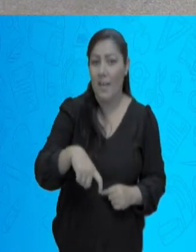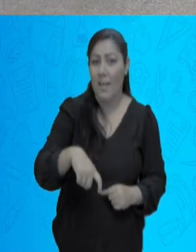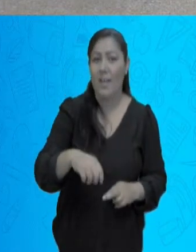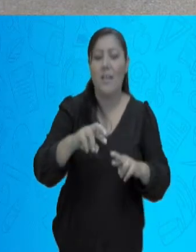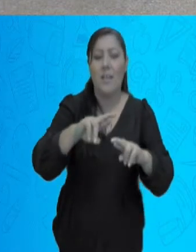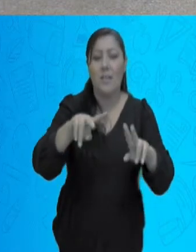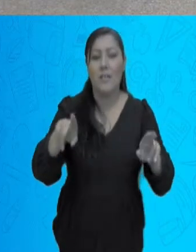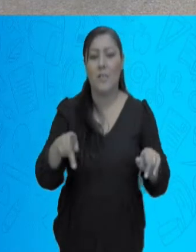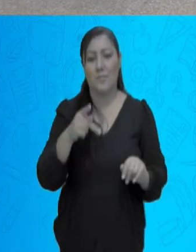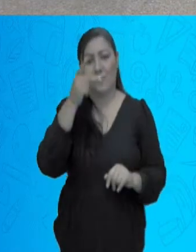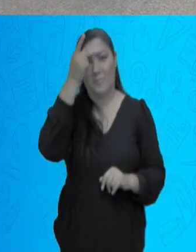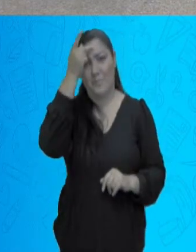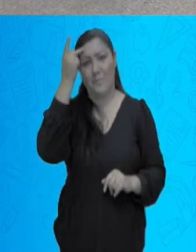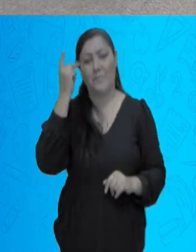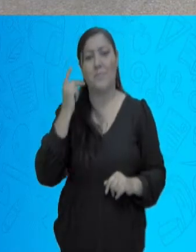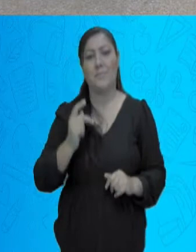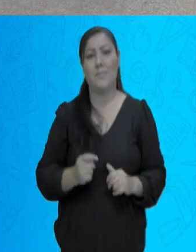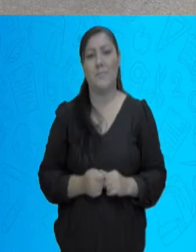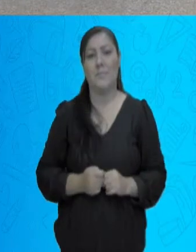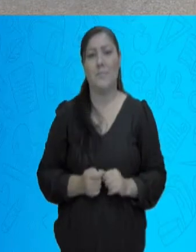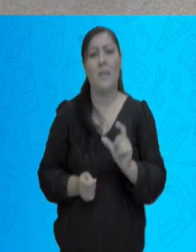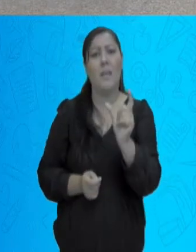Ele apresentou